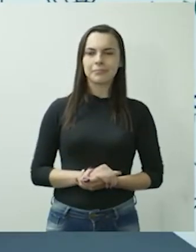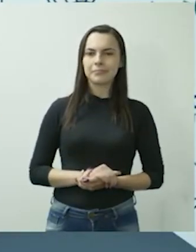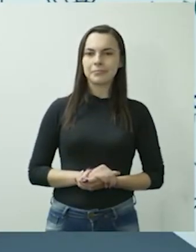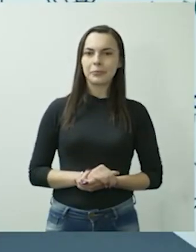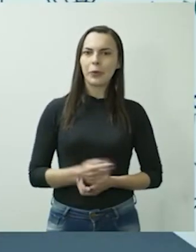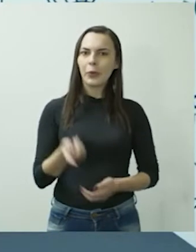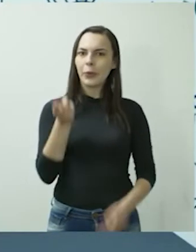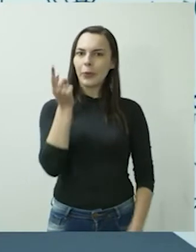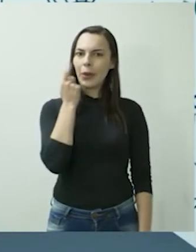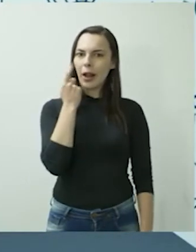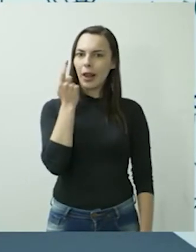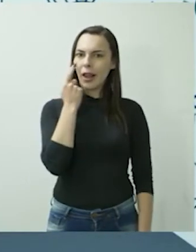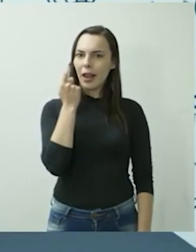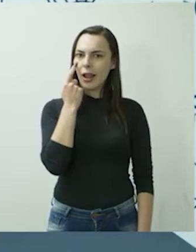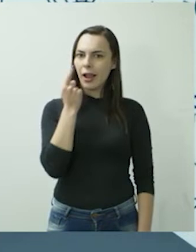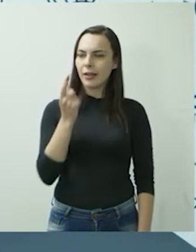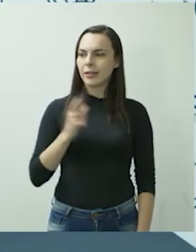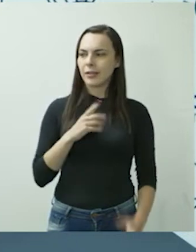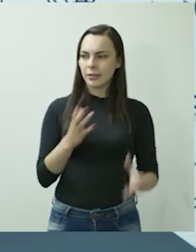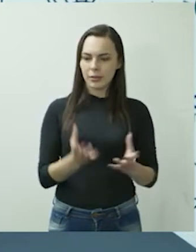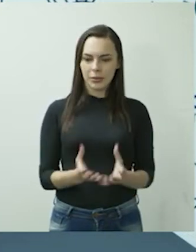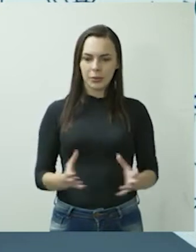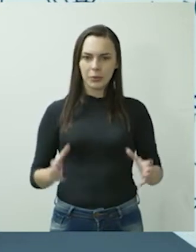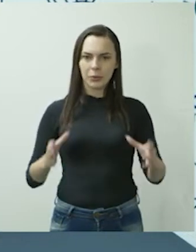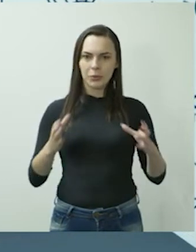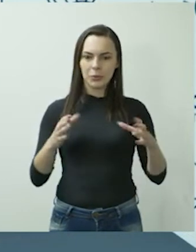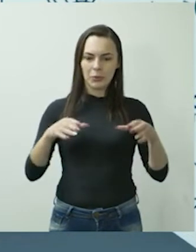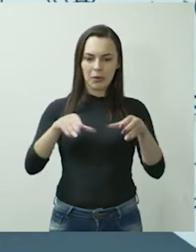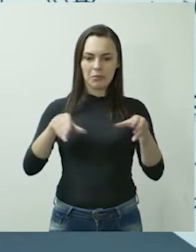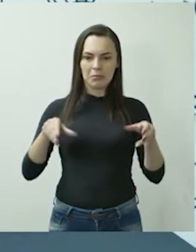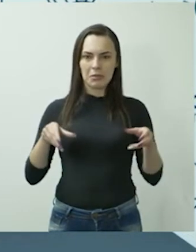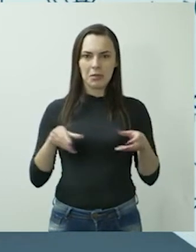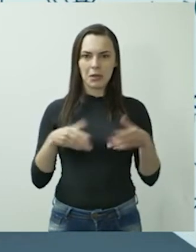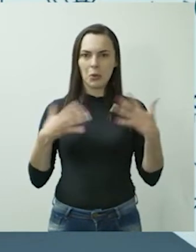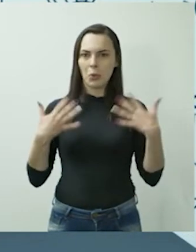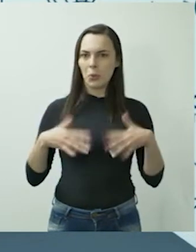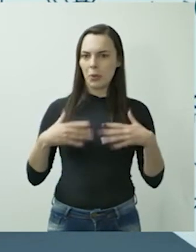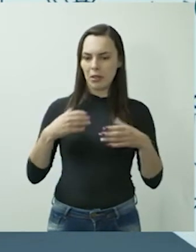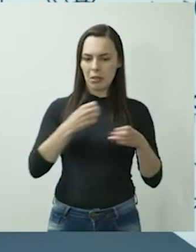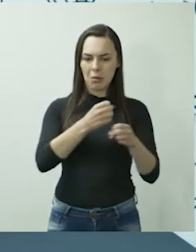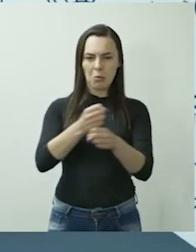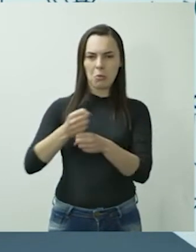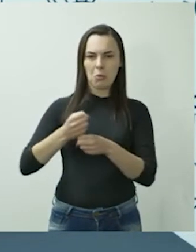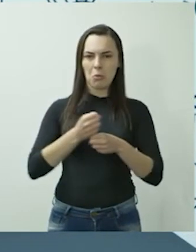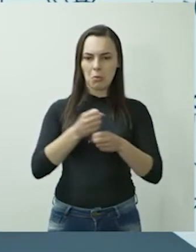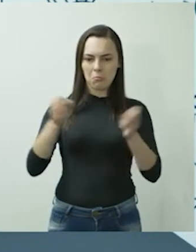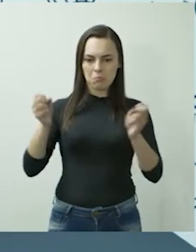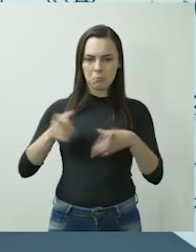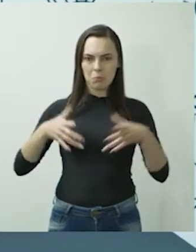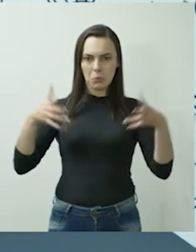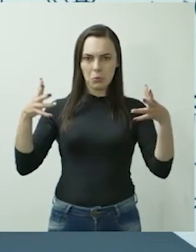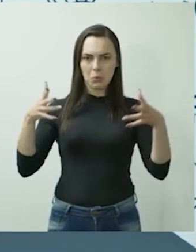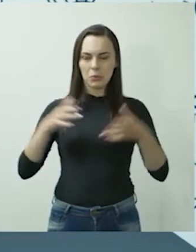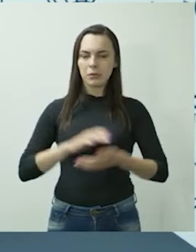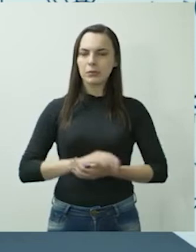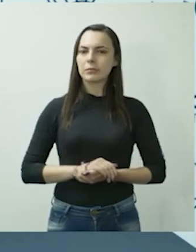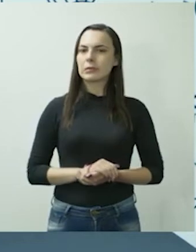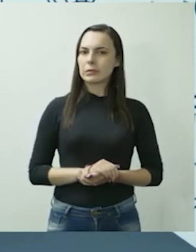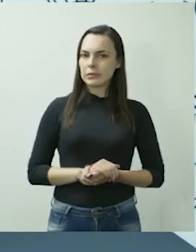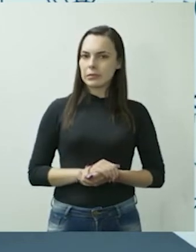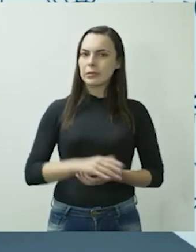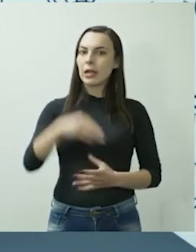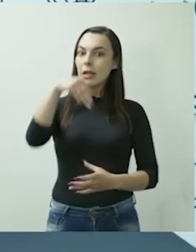Olha só. Mandou o caldeirão dela, que ela faz as poções mágicas lá. E